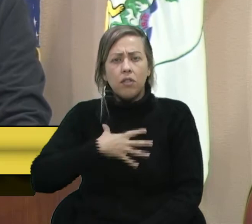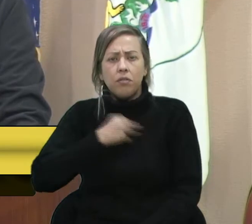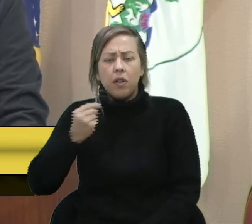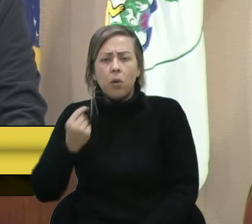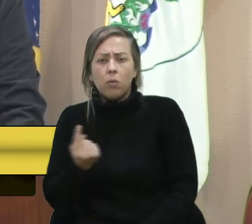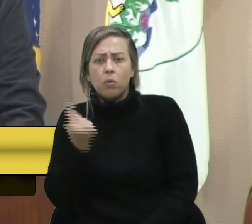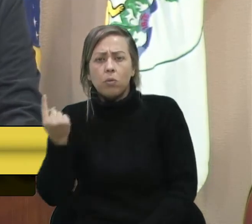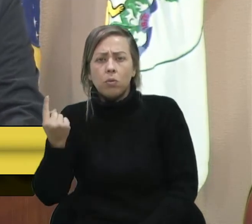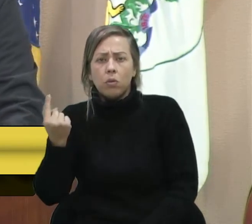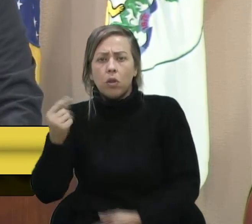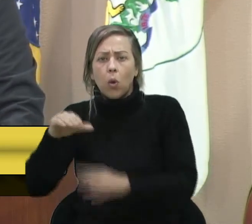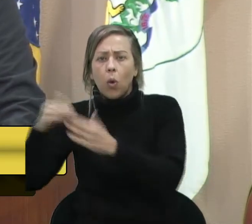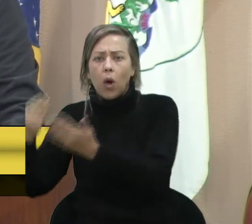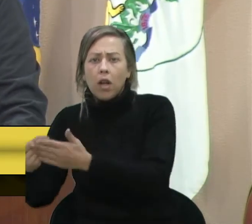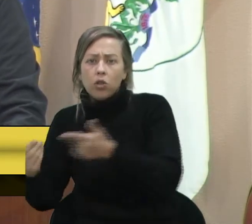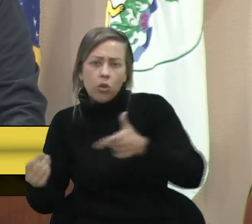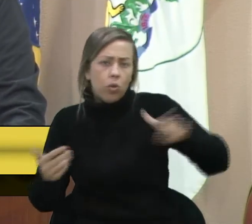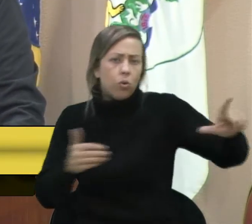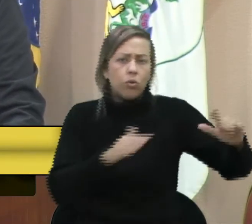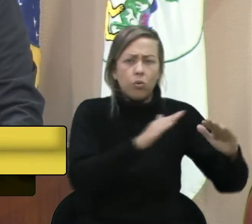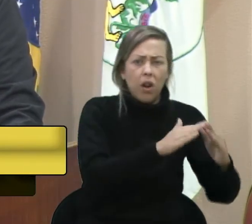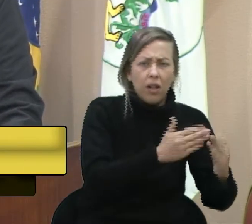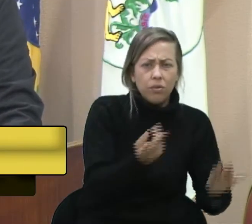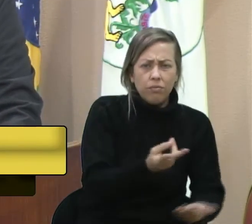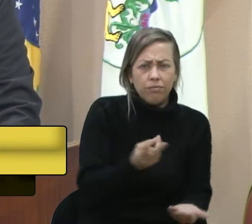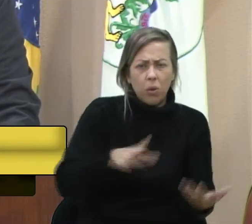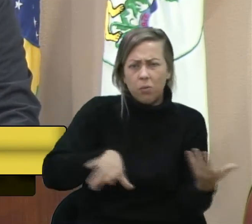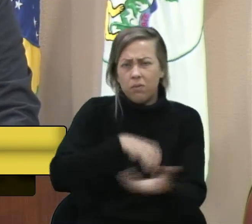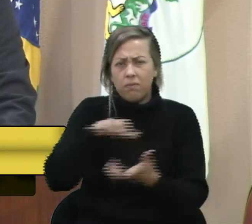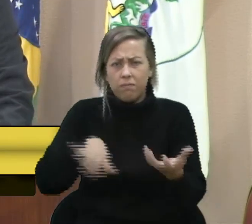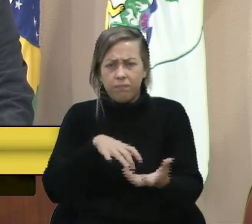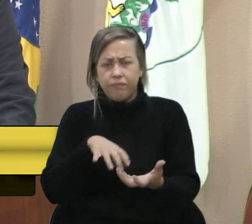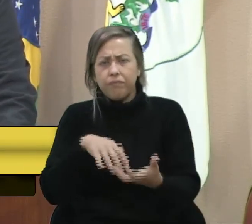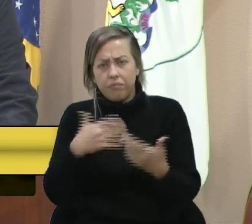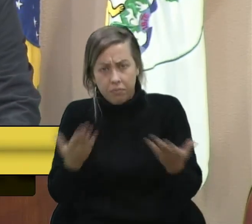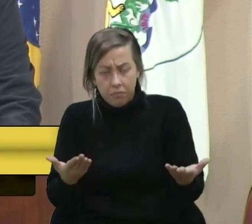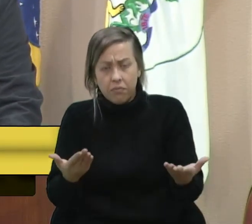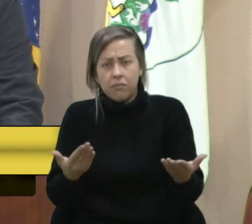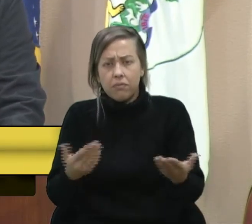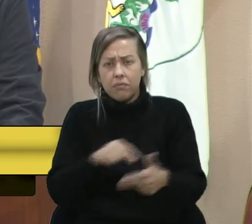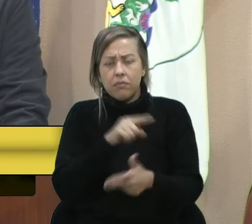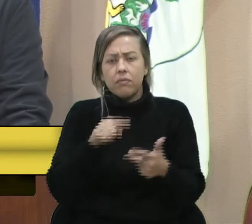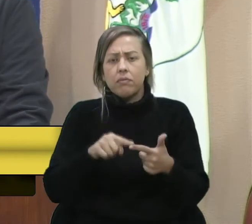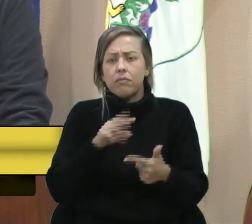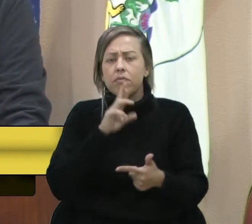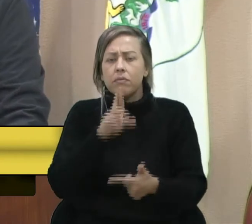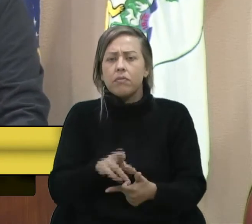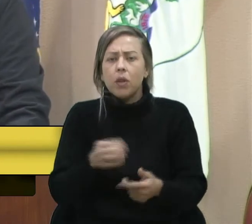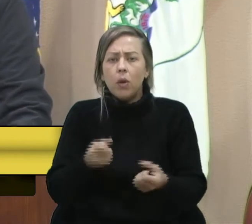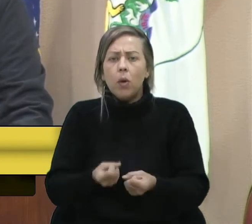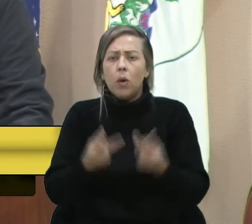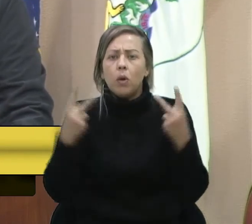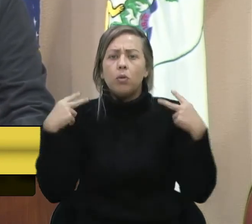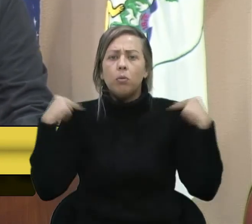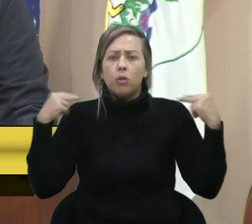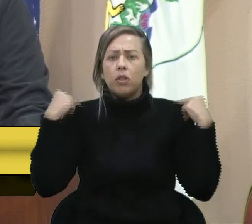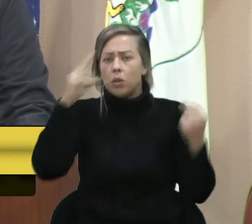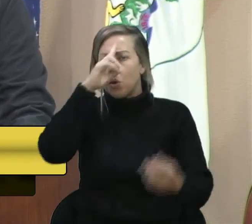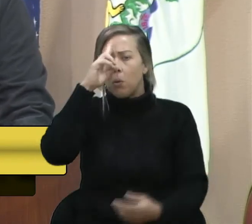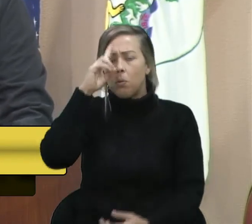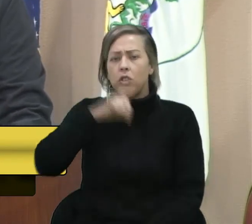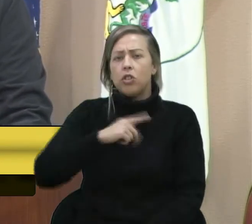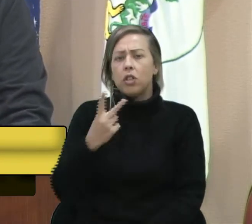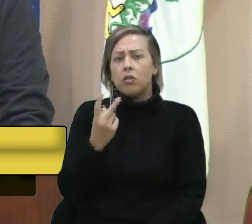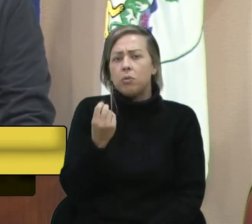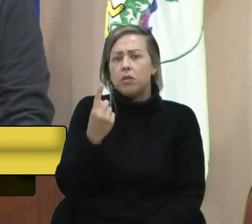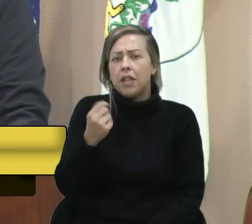estar metade num colégio, metade no outro. Pois é, mas aí eu vou para a próxima questão. Quantos motoristas de Uber tinham em 2010 em